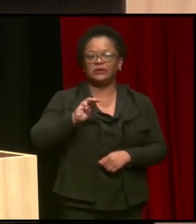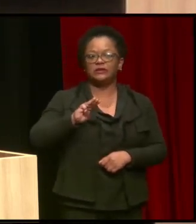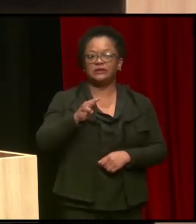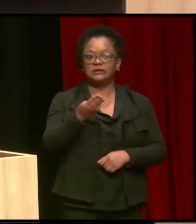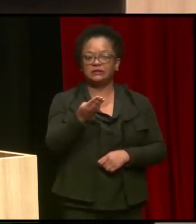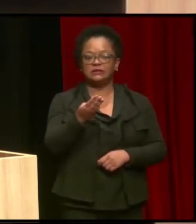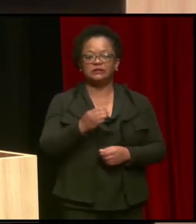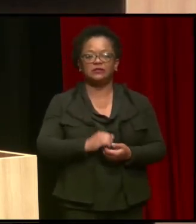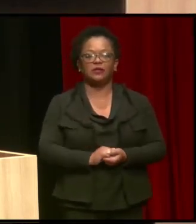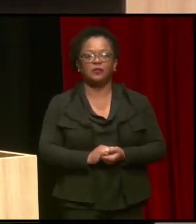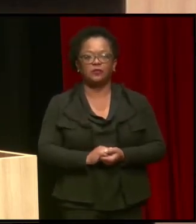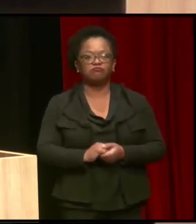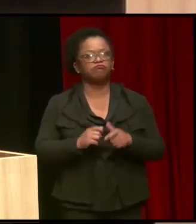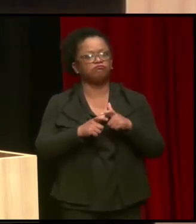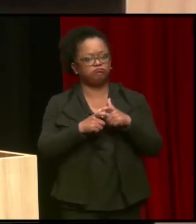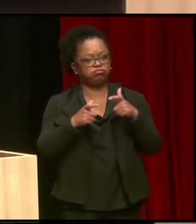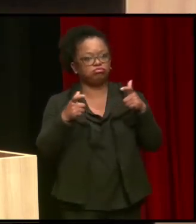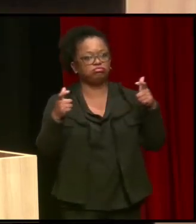monte de gente.